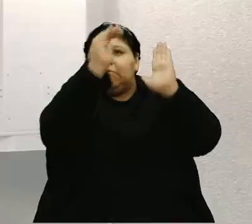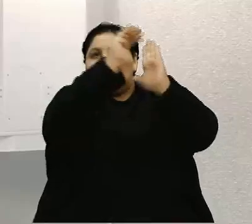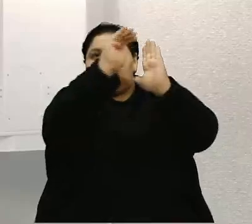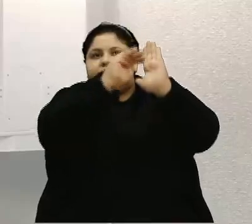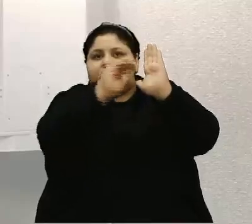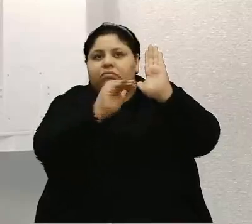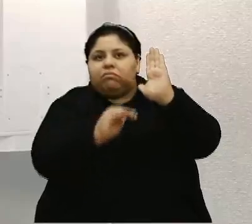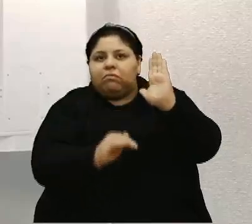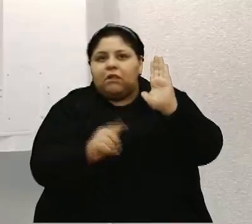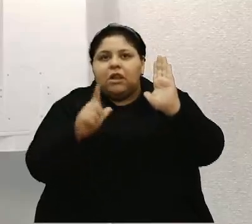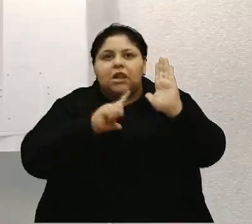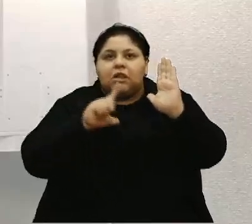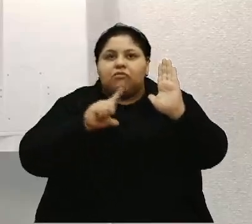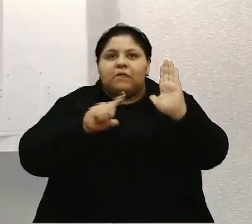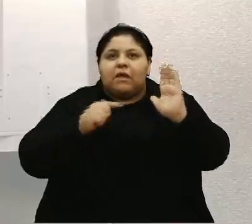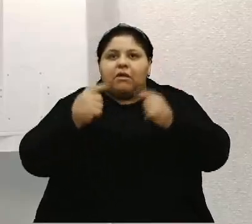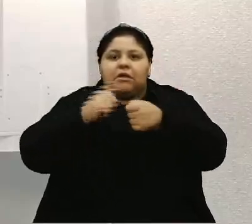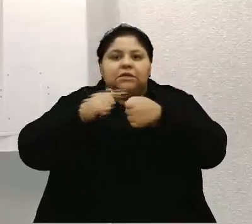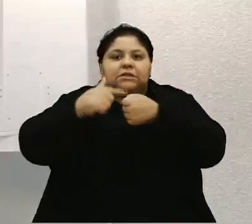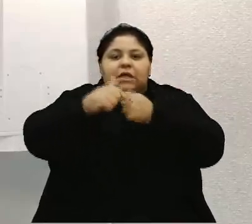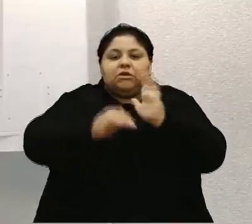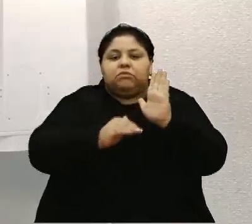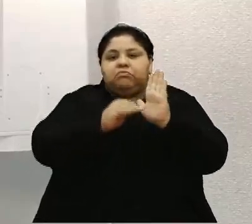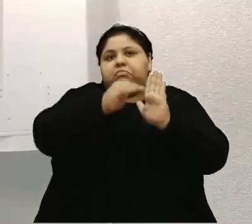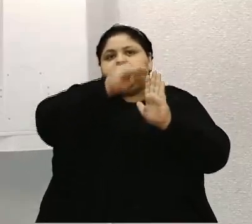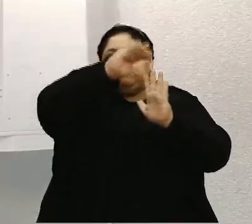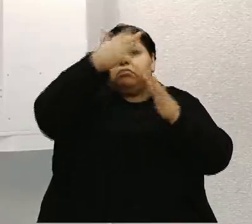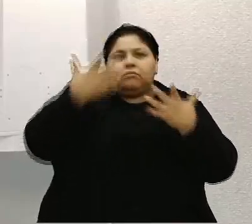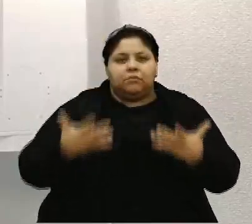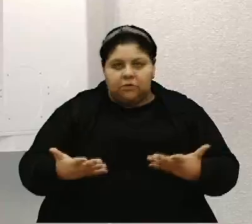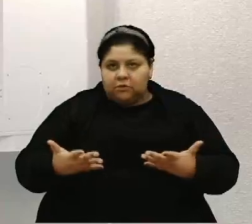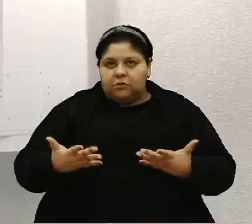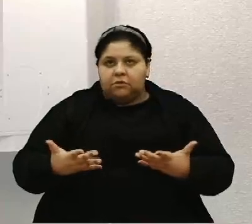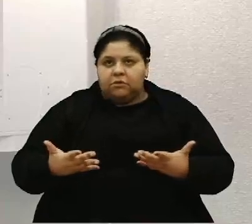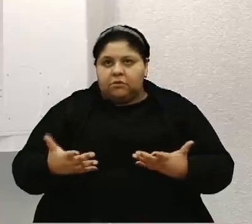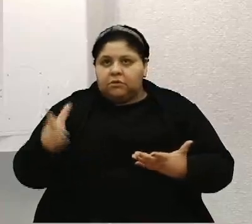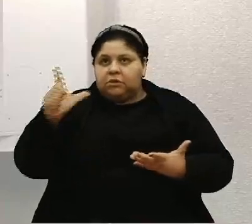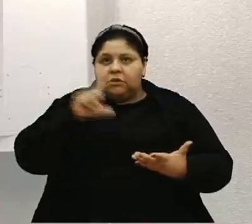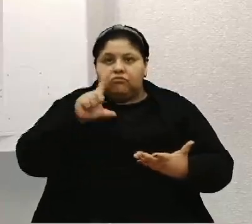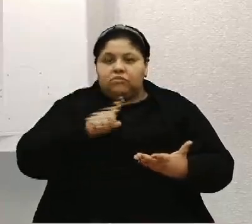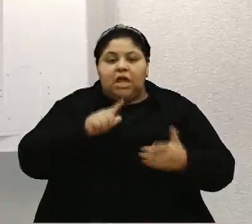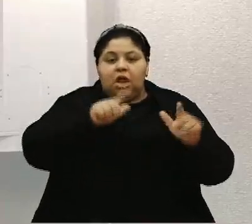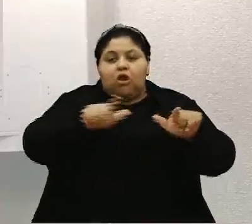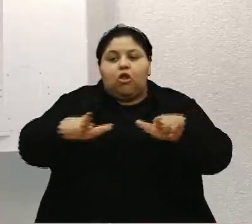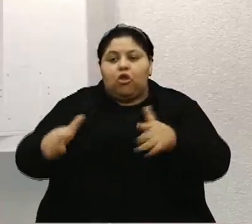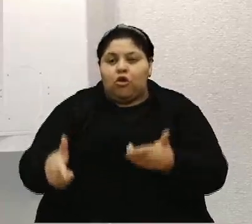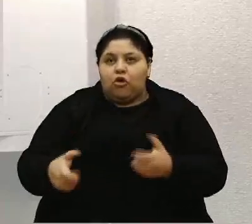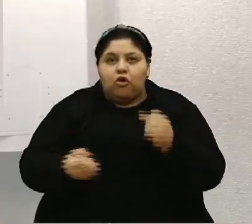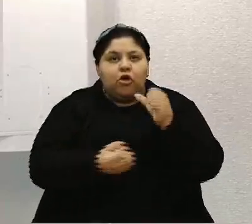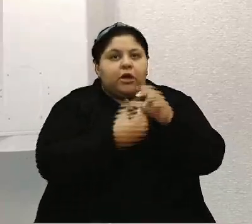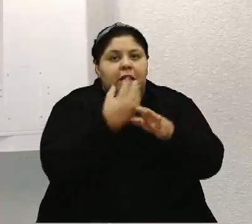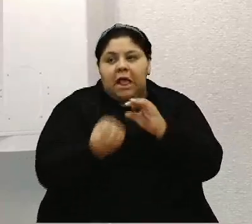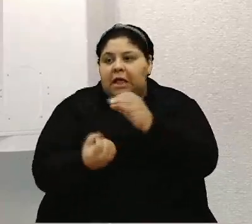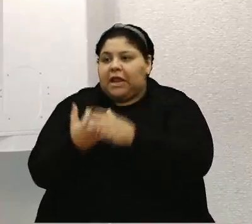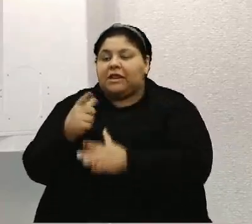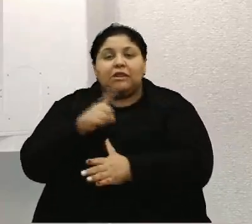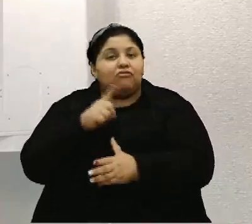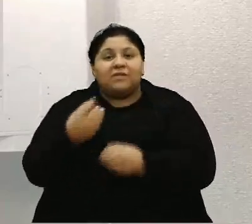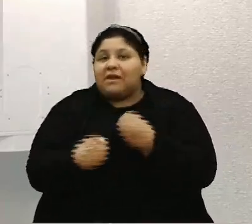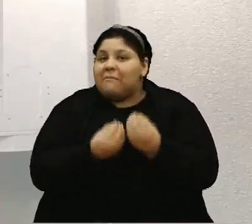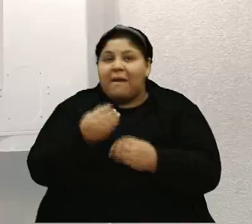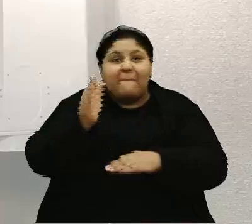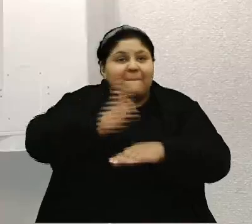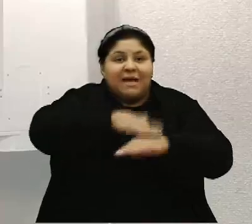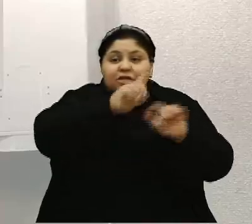mais para onde a cidade crescer. Não tem mais para onde crescer. Não tem mais espaço, não adianta dizer nós vamos criar isso, não tem mais espaço da